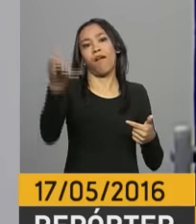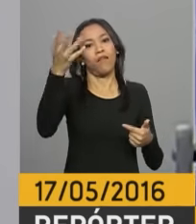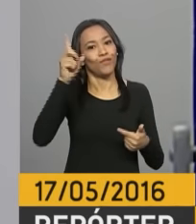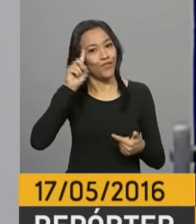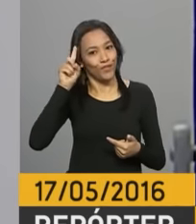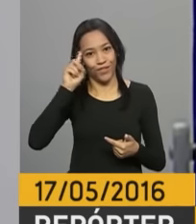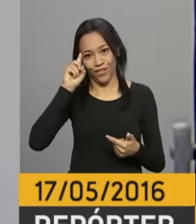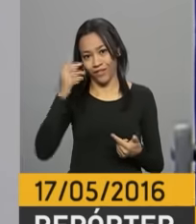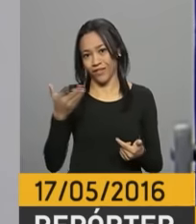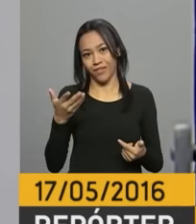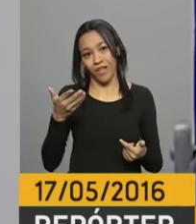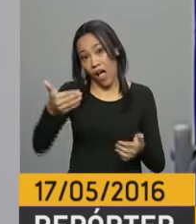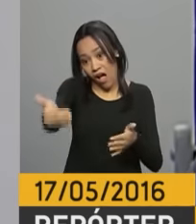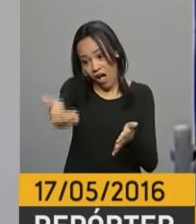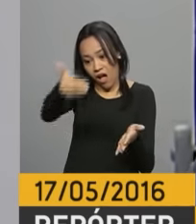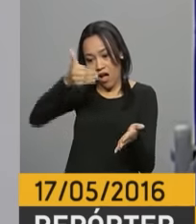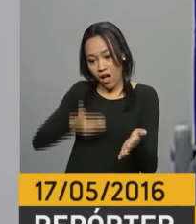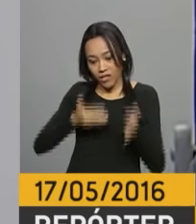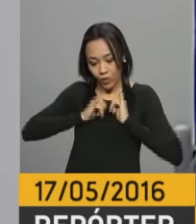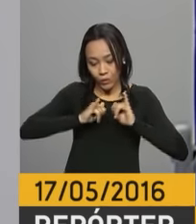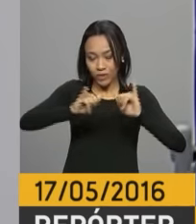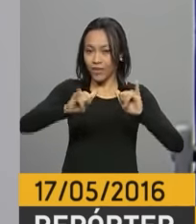lá. E teremos